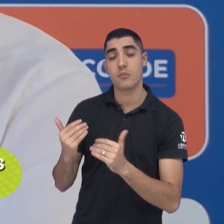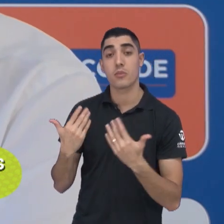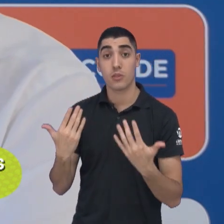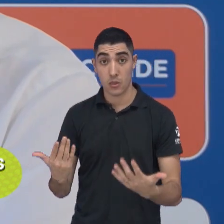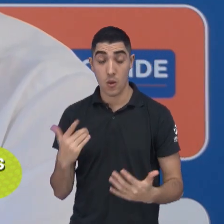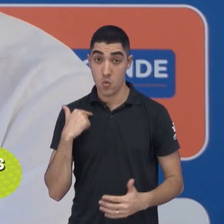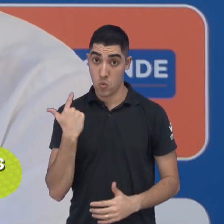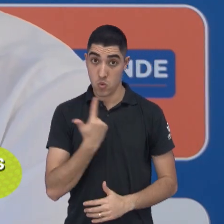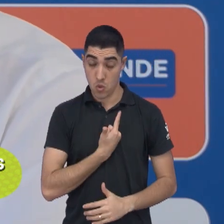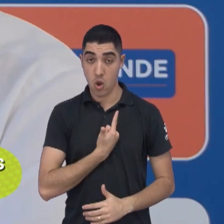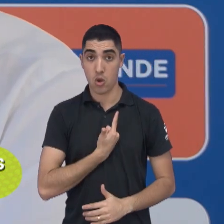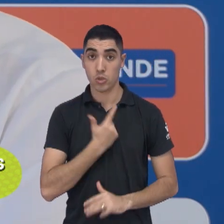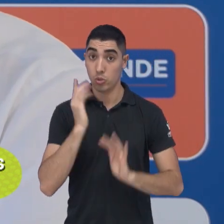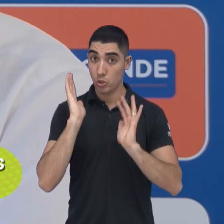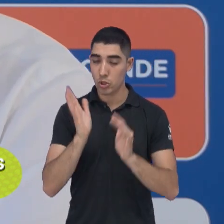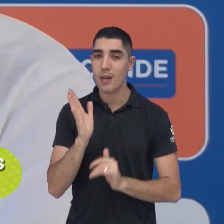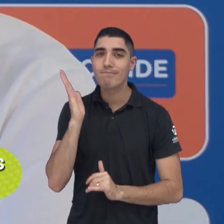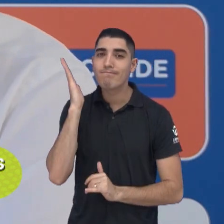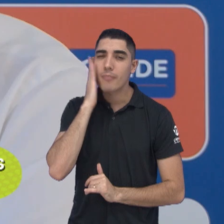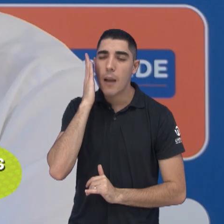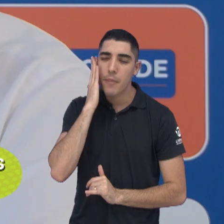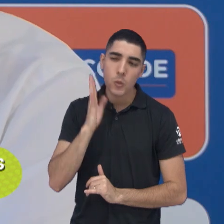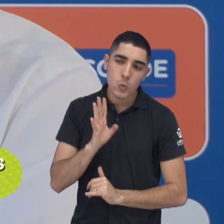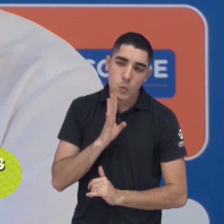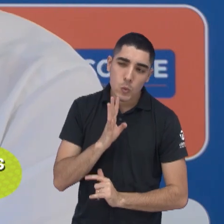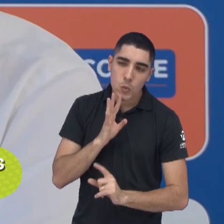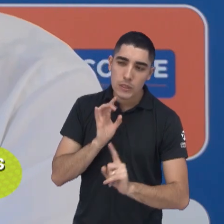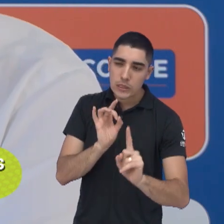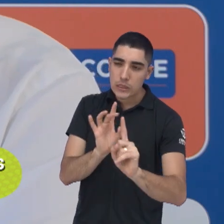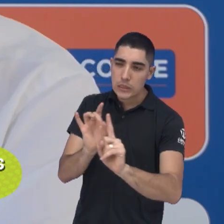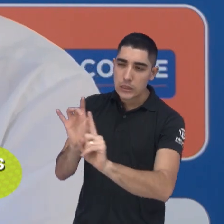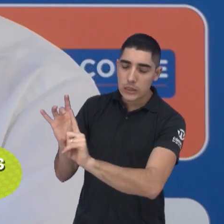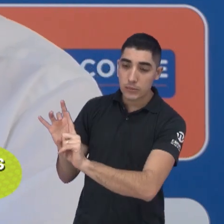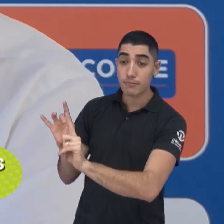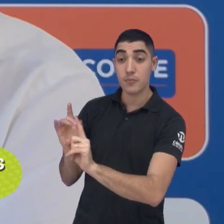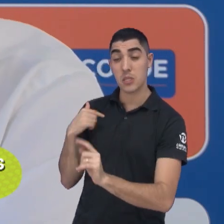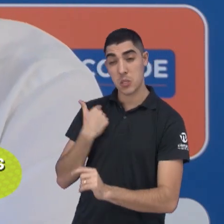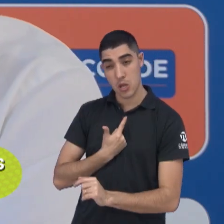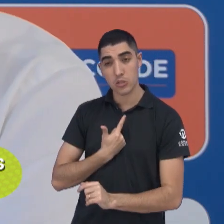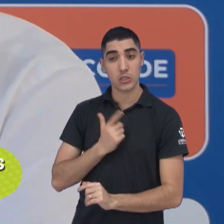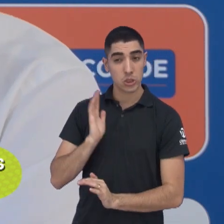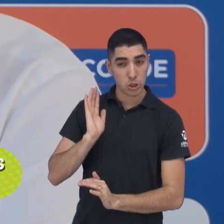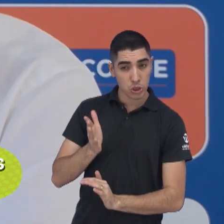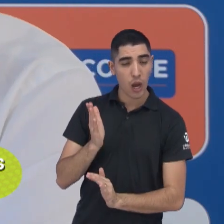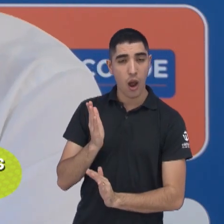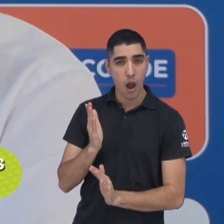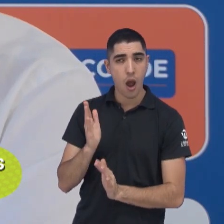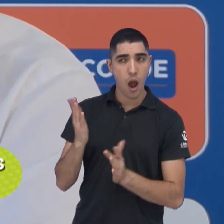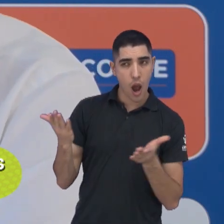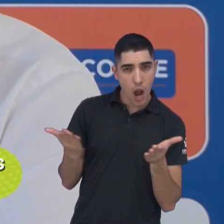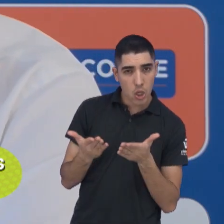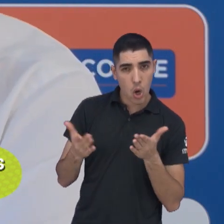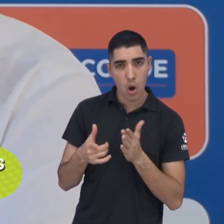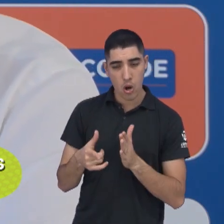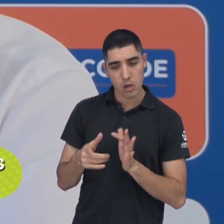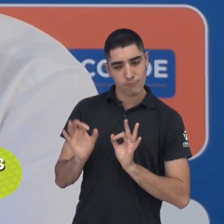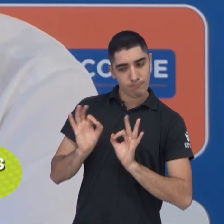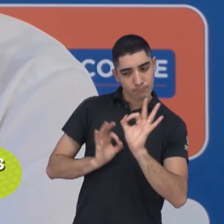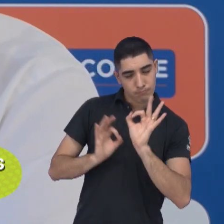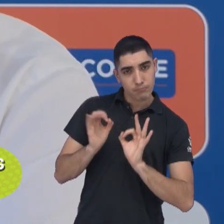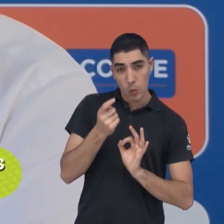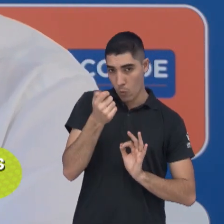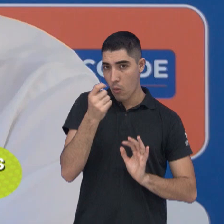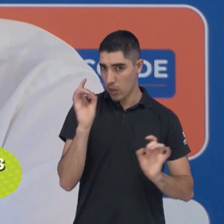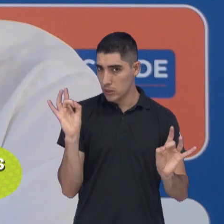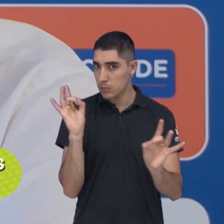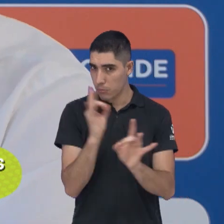daquilo que a gente já tem de conhecimento do trabalho, eu posso dizer que a gente já tem uma ideia, né, estabelecida para onde